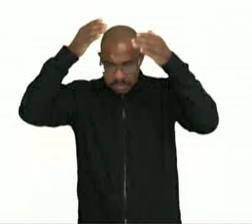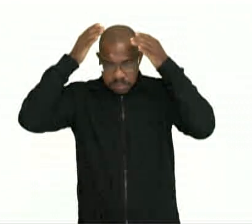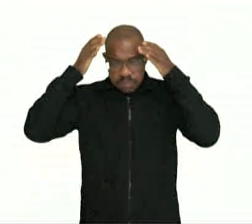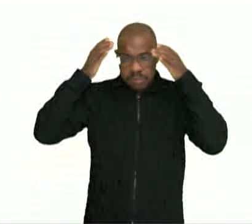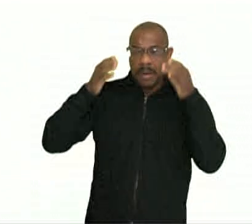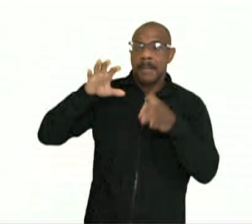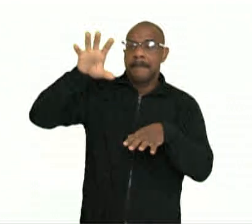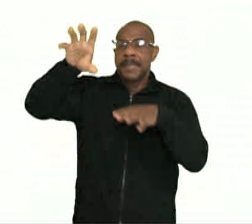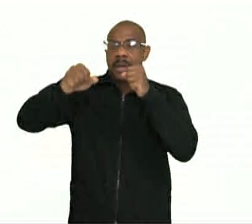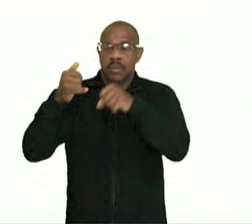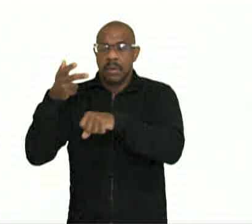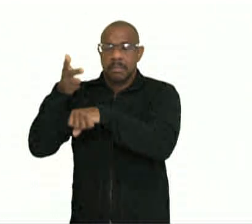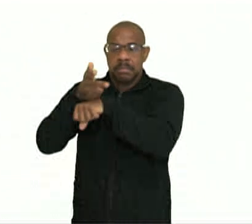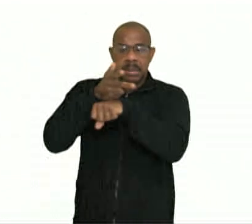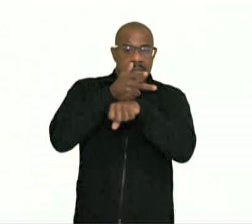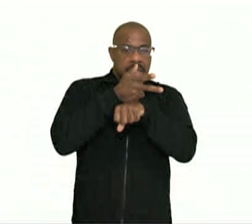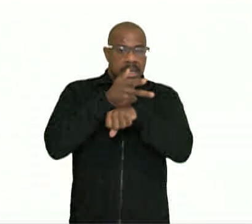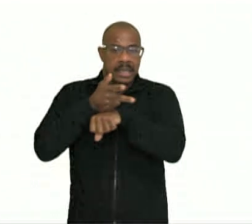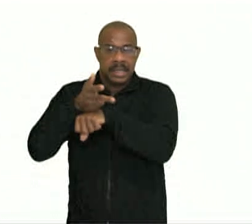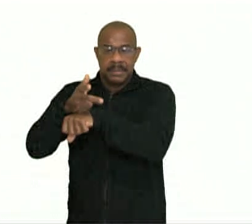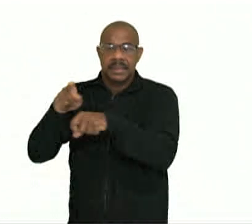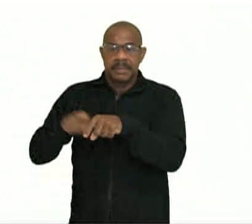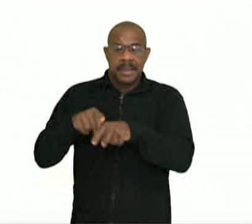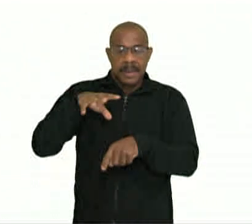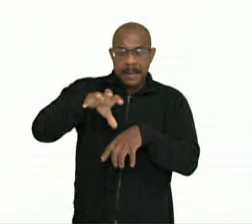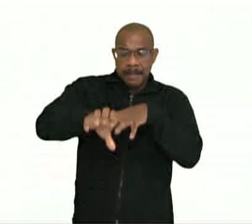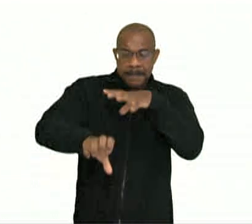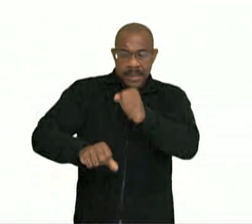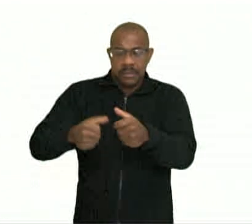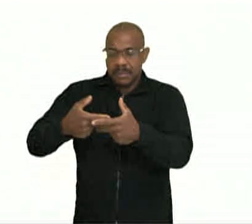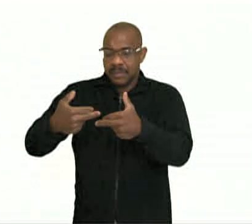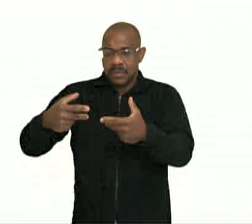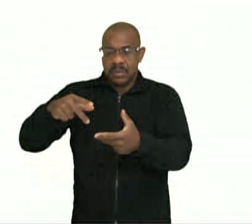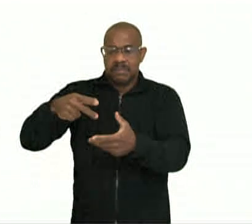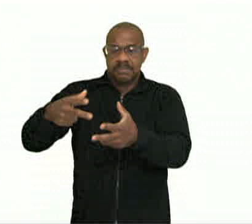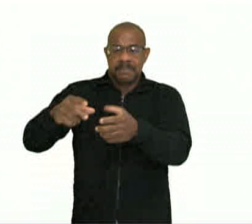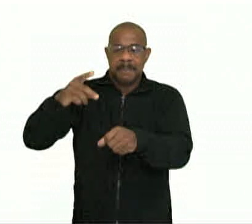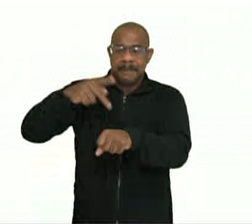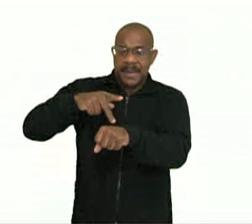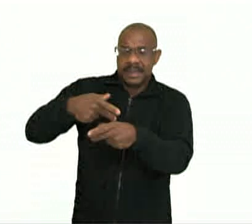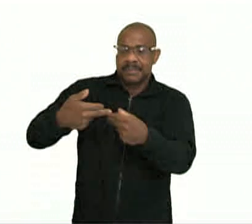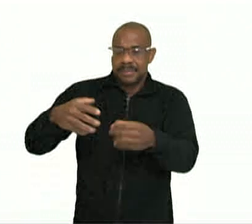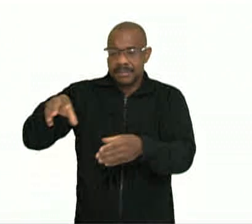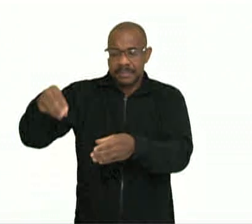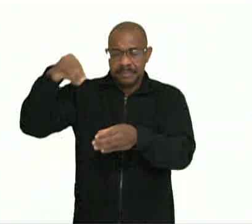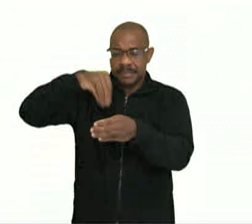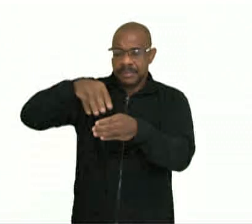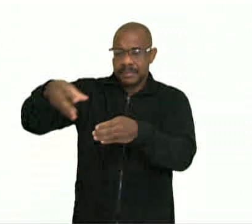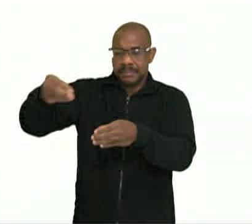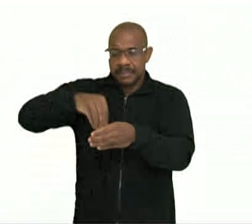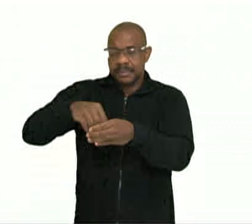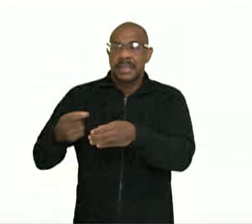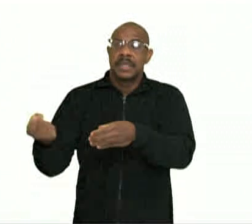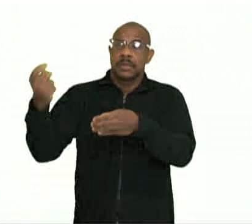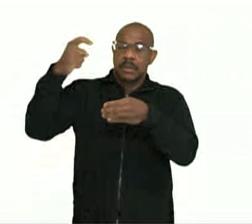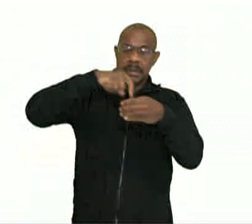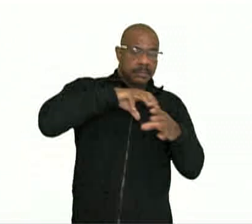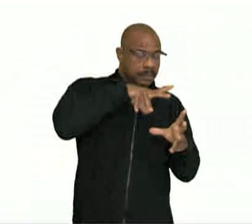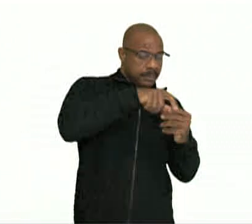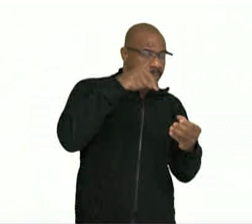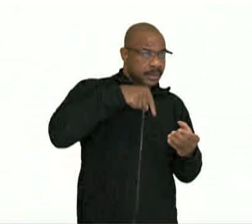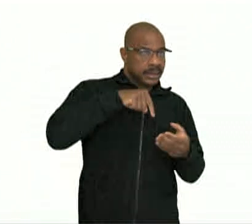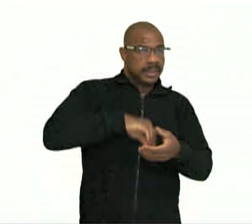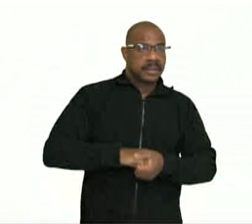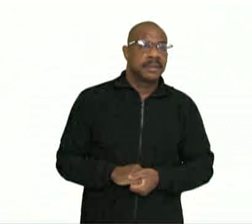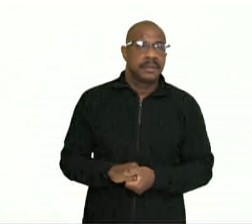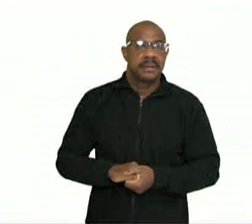pá de coleta de solo do equipamento desativado e as trouxeram de volta para a Terra. Estão